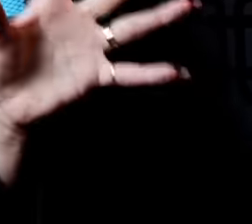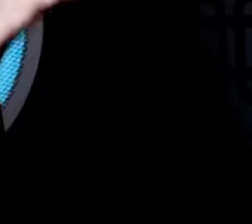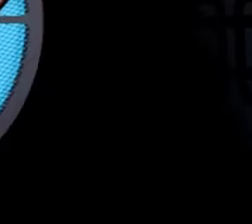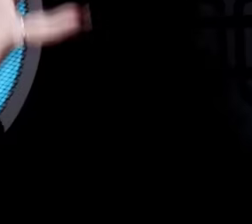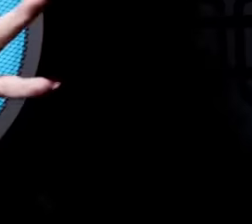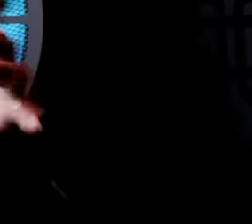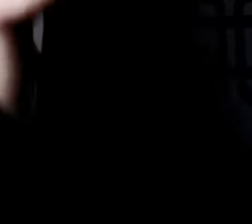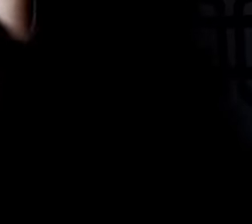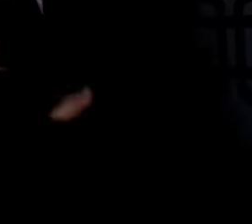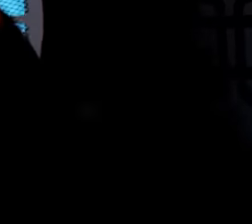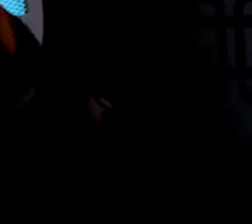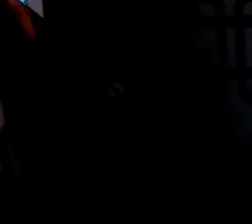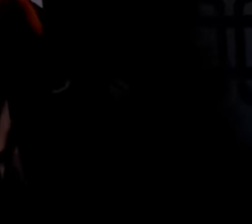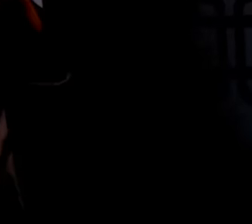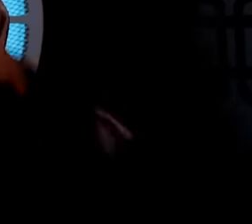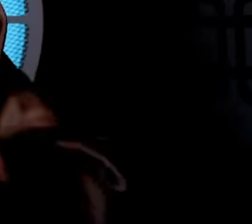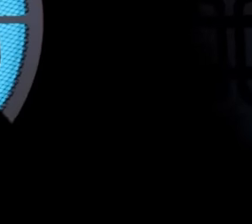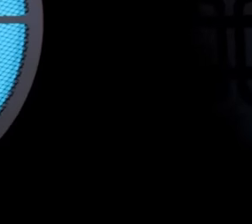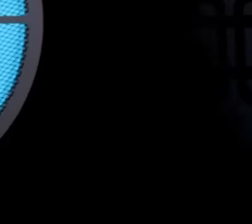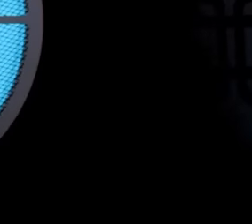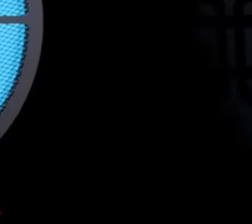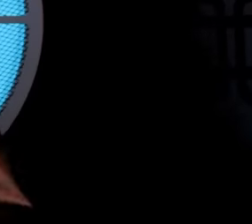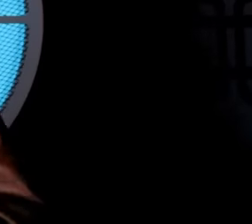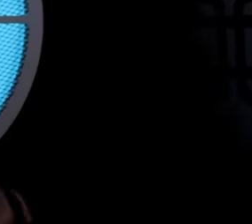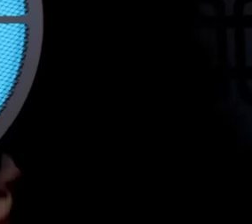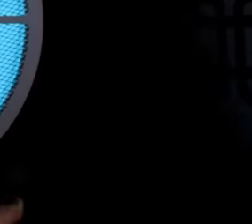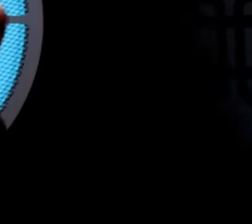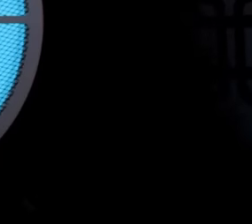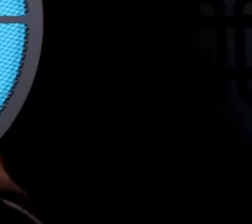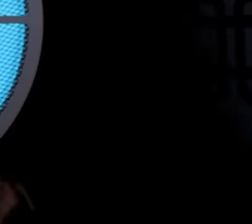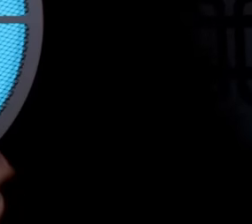as mensagens dos cultos ficam disponíveis aqui para você